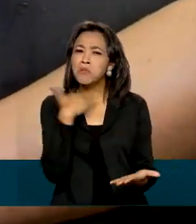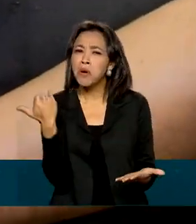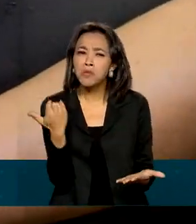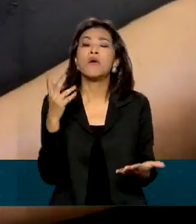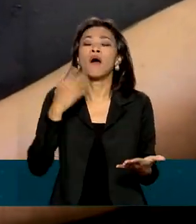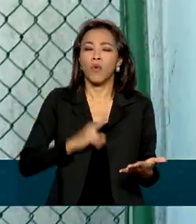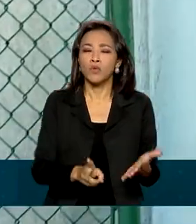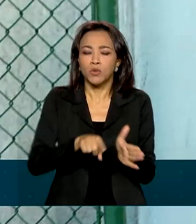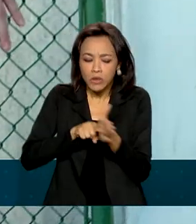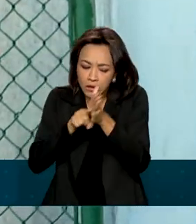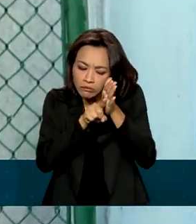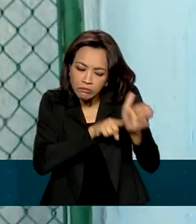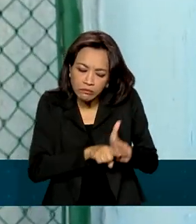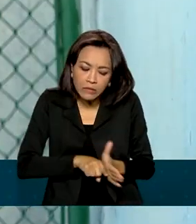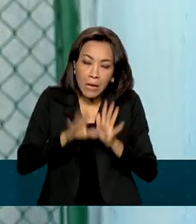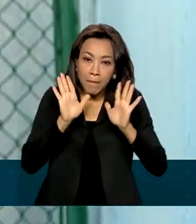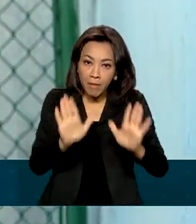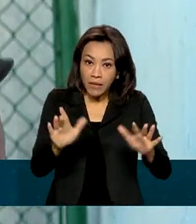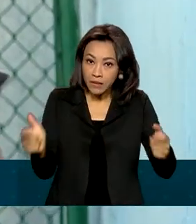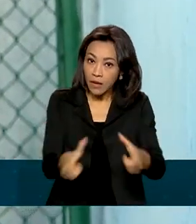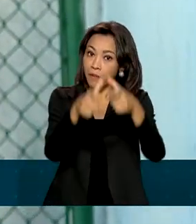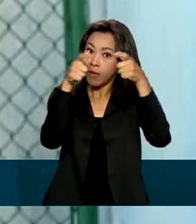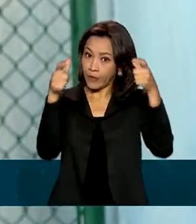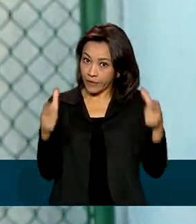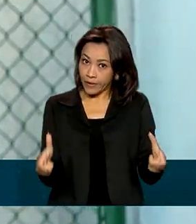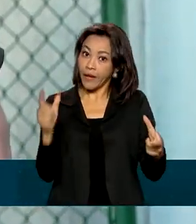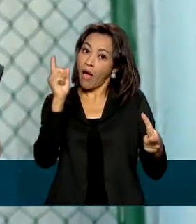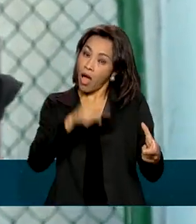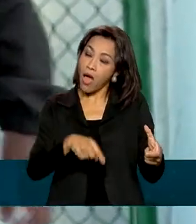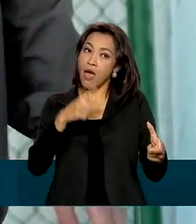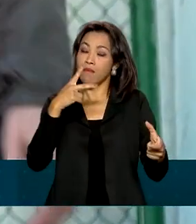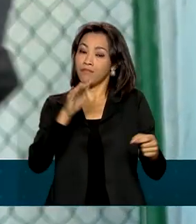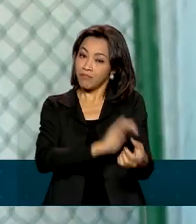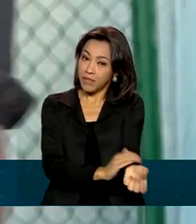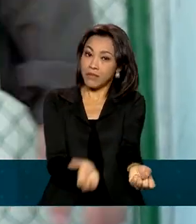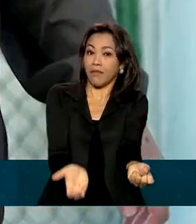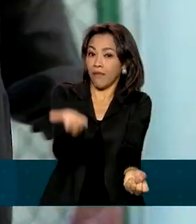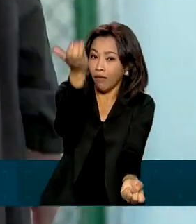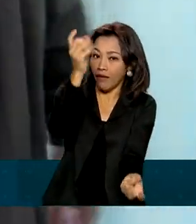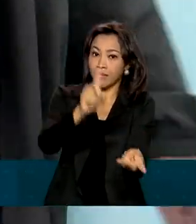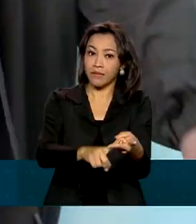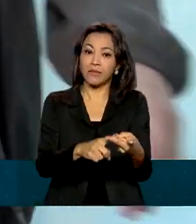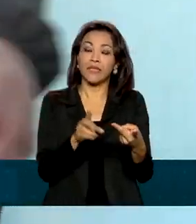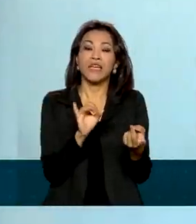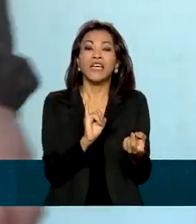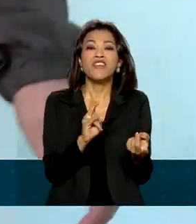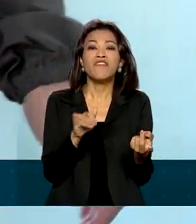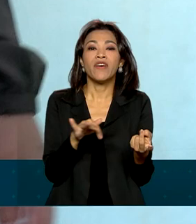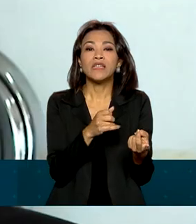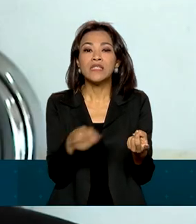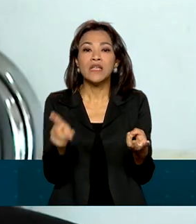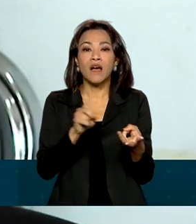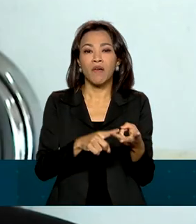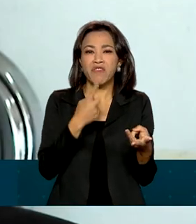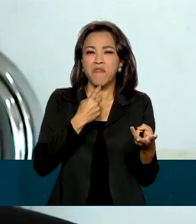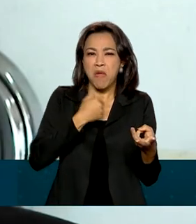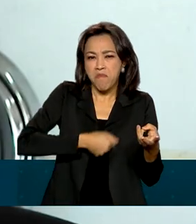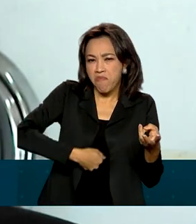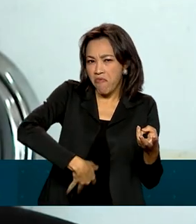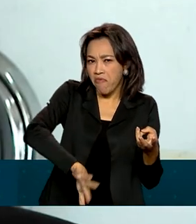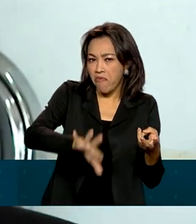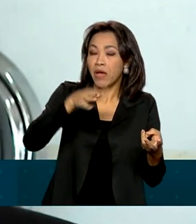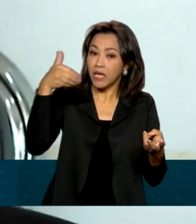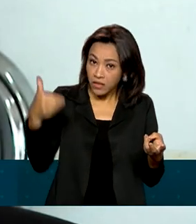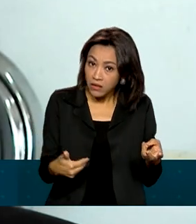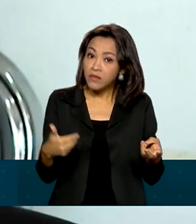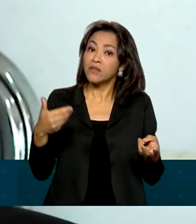sendo investigadas, mas a maioria está associada à hipertensão, infecção e hemorragia, doenças